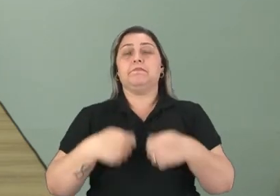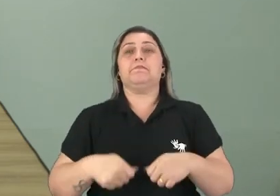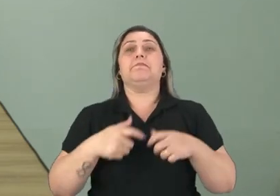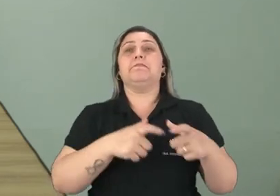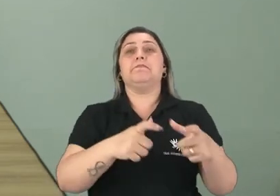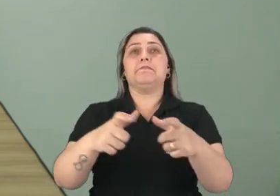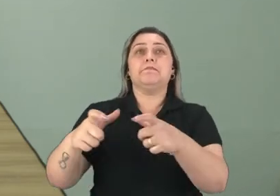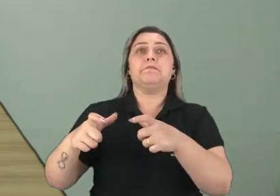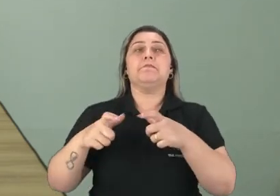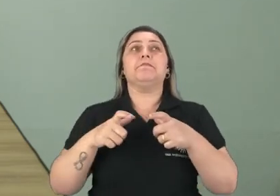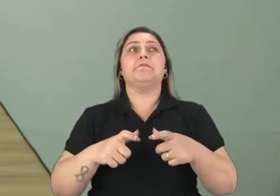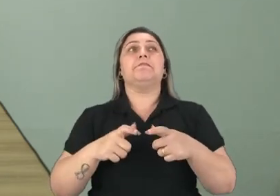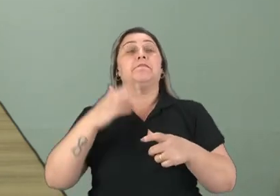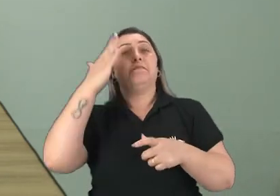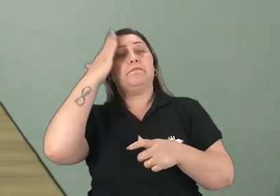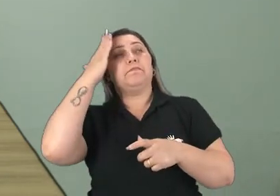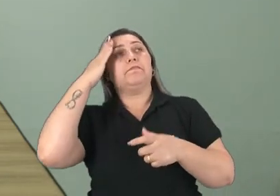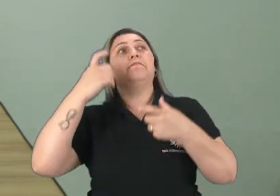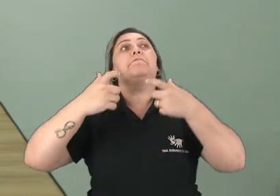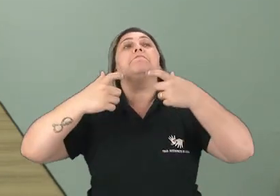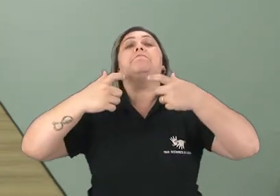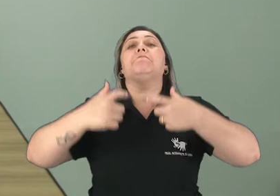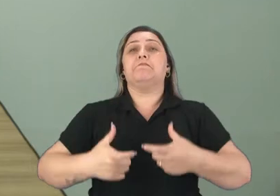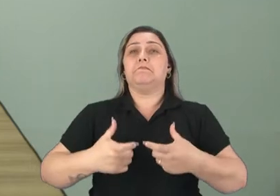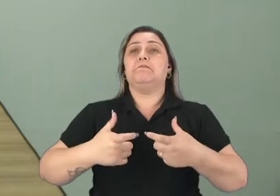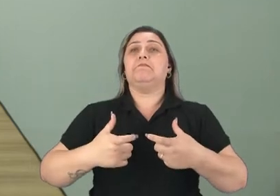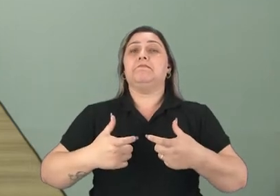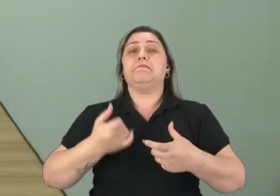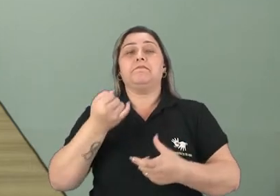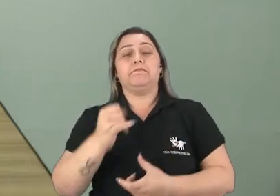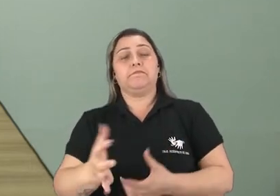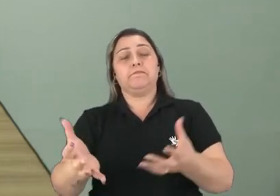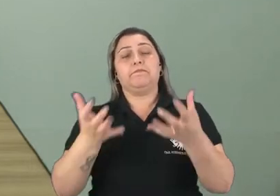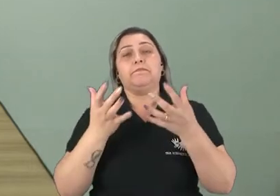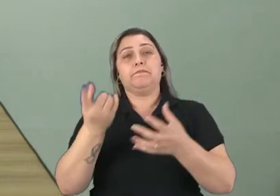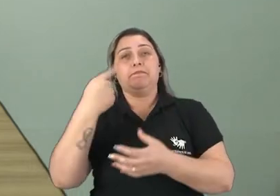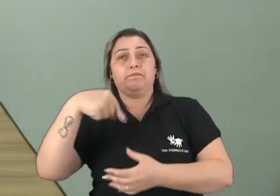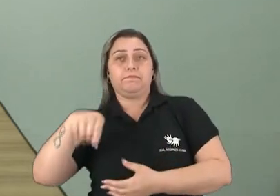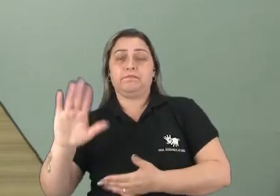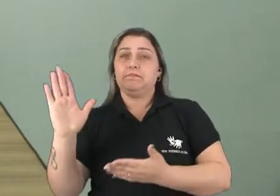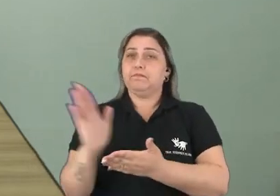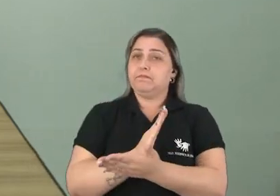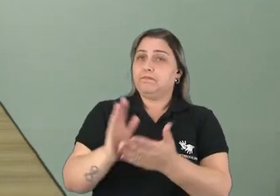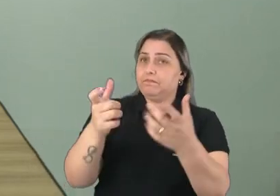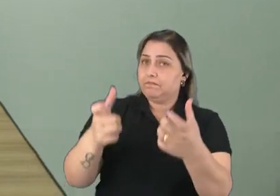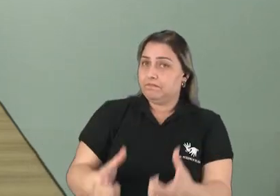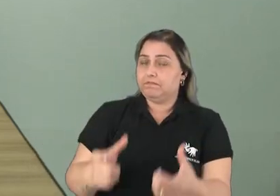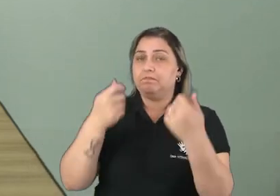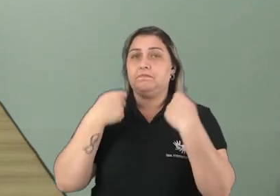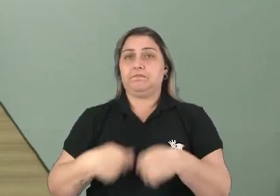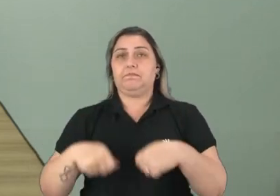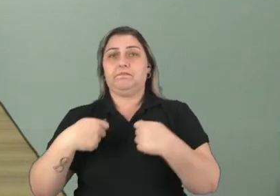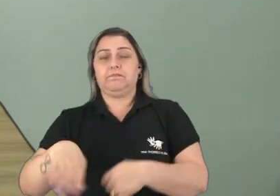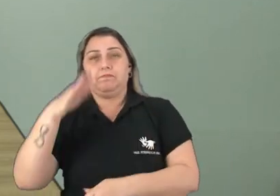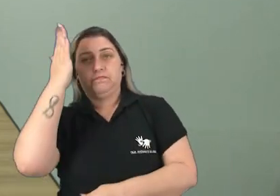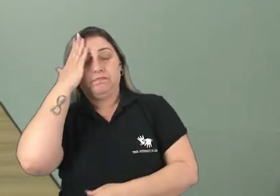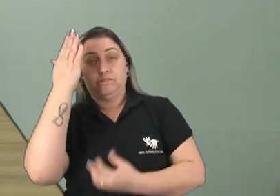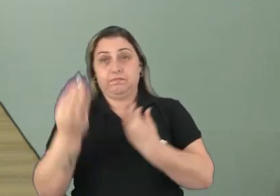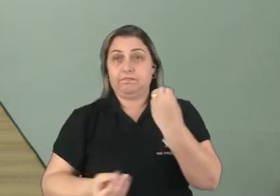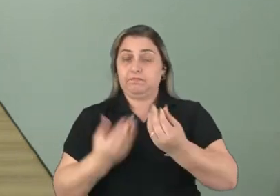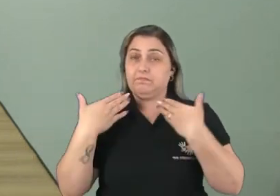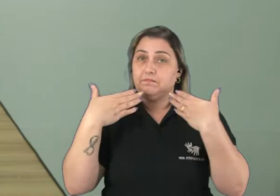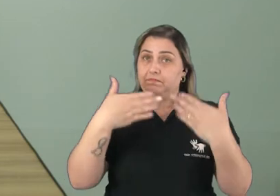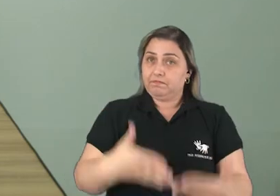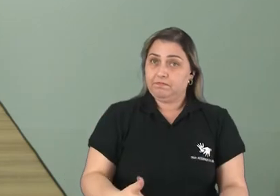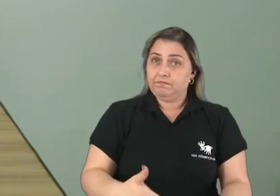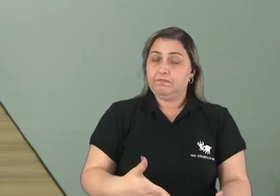localizar, nós precisamos saber onde estamos. Se queremos ir para algum lugar, nós precisamos saber como chegar